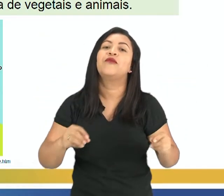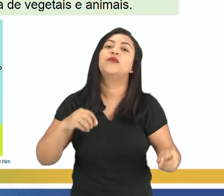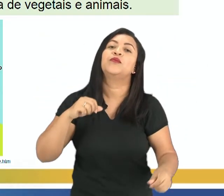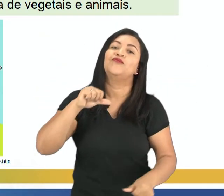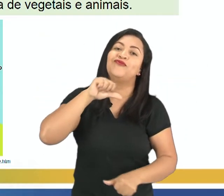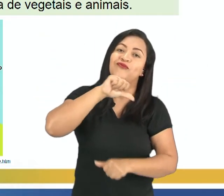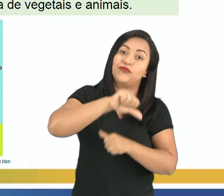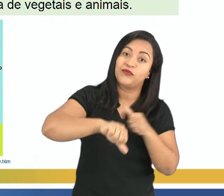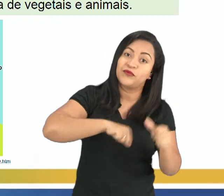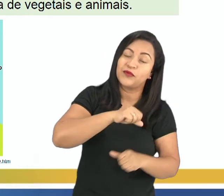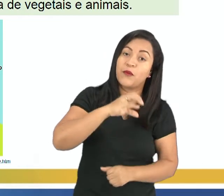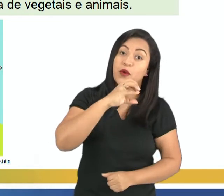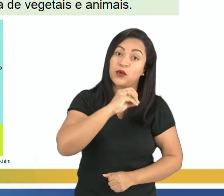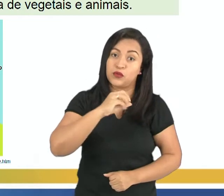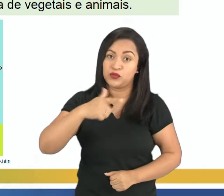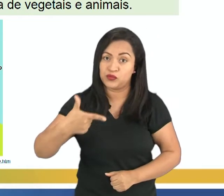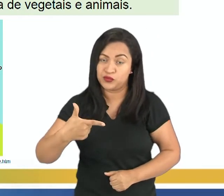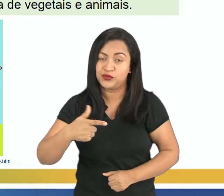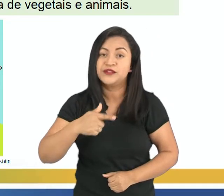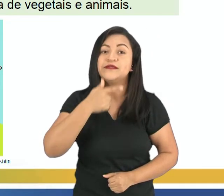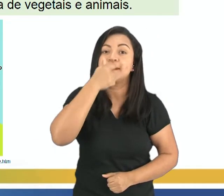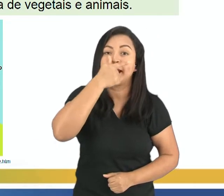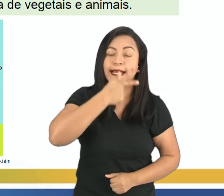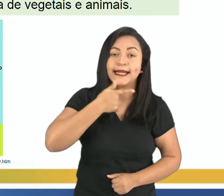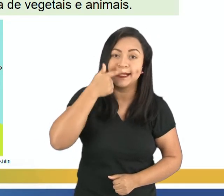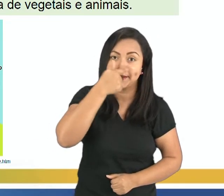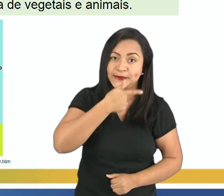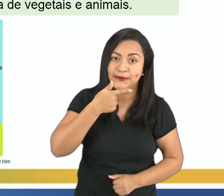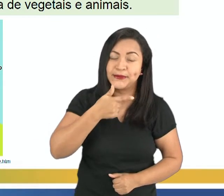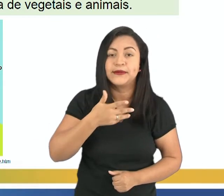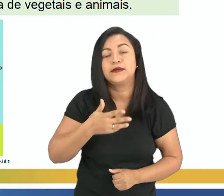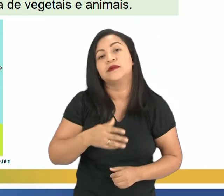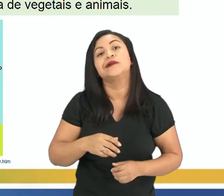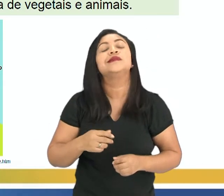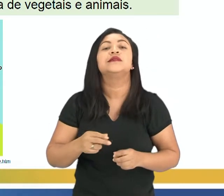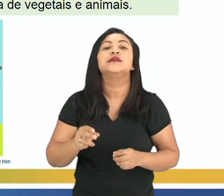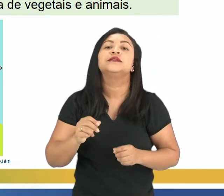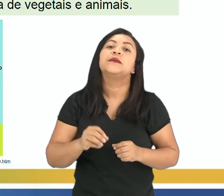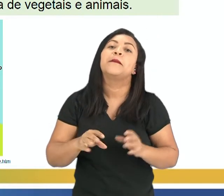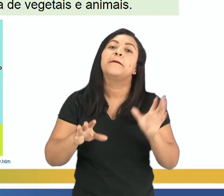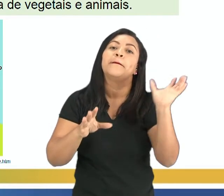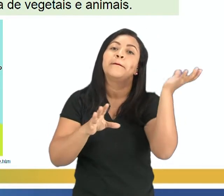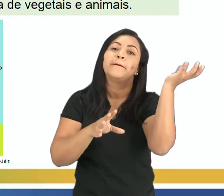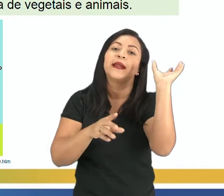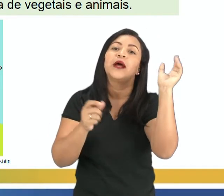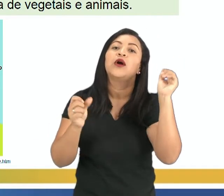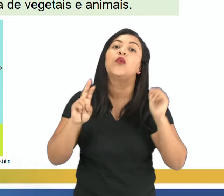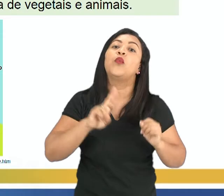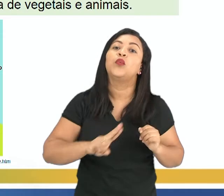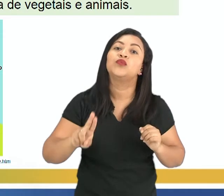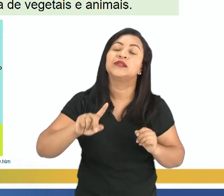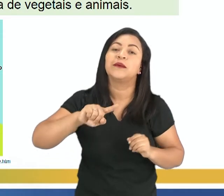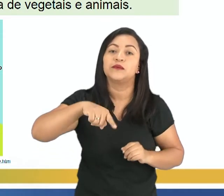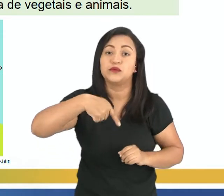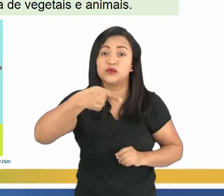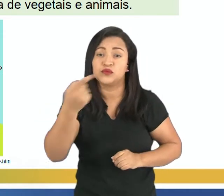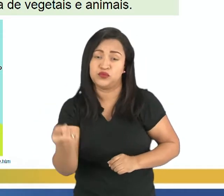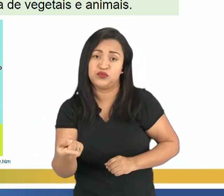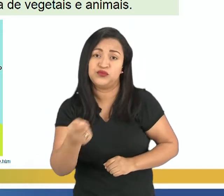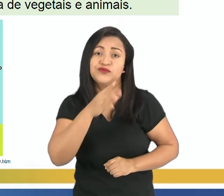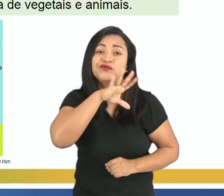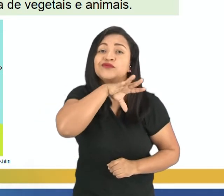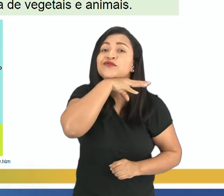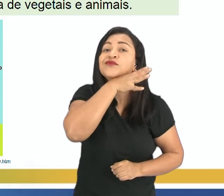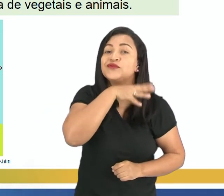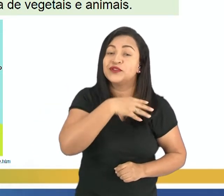gás oxigênio e glicose para disponibilizar esses produtos para os outros seres vivos. Se vocês